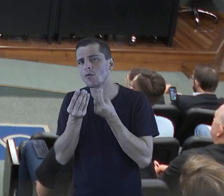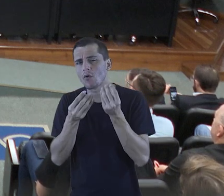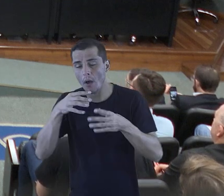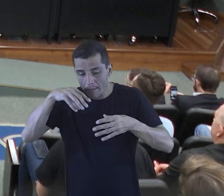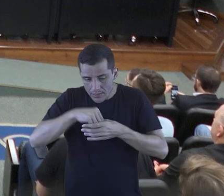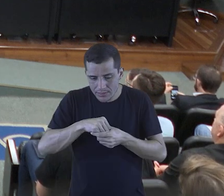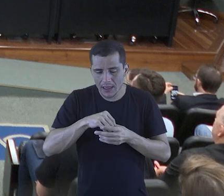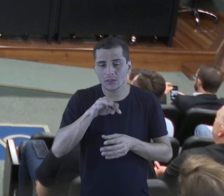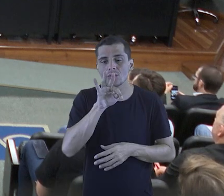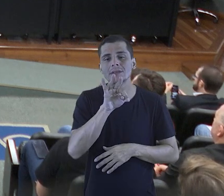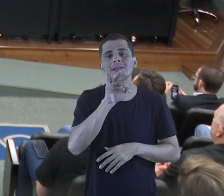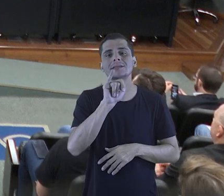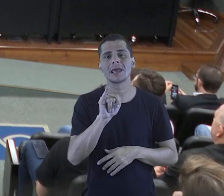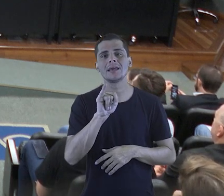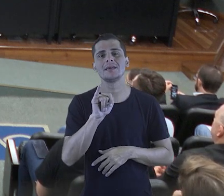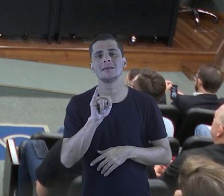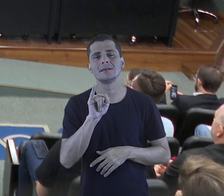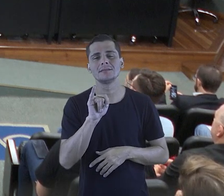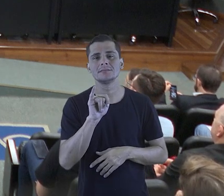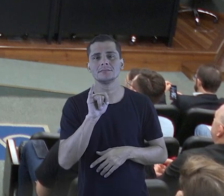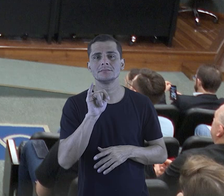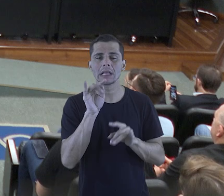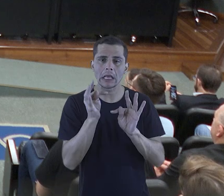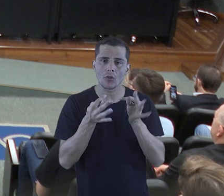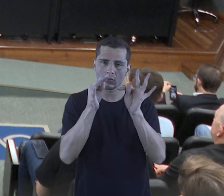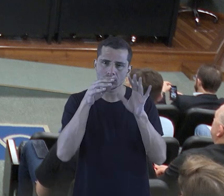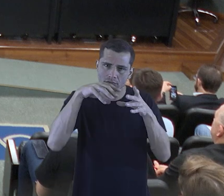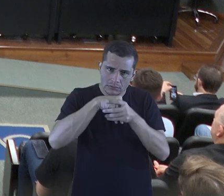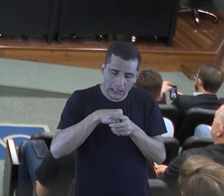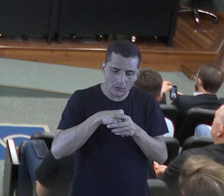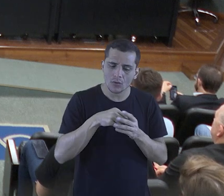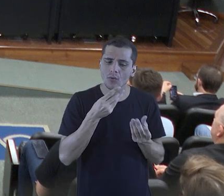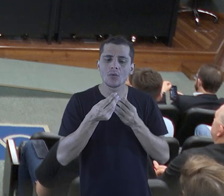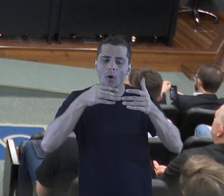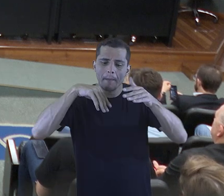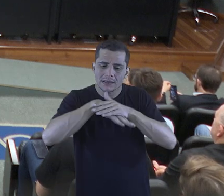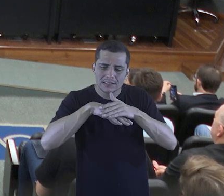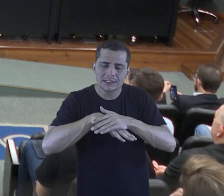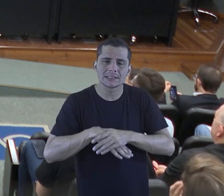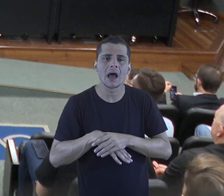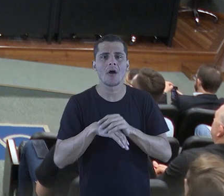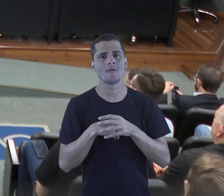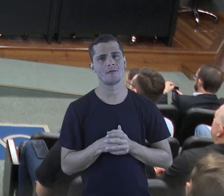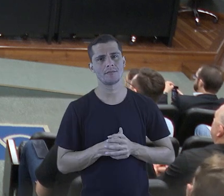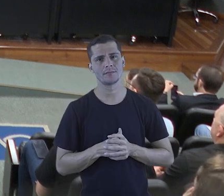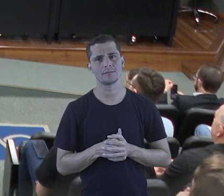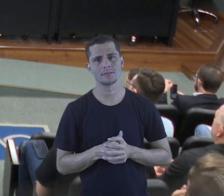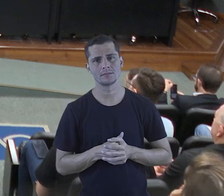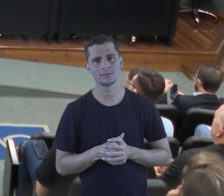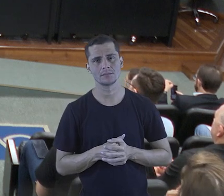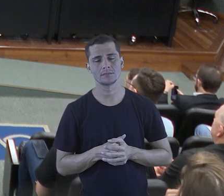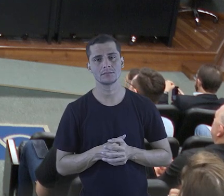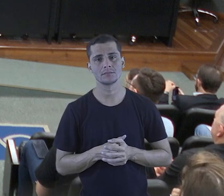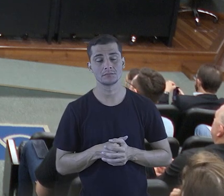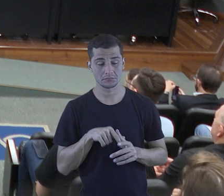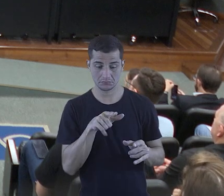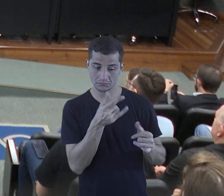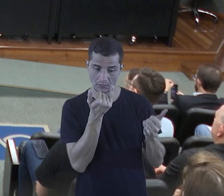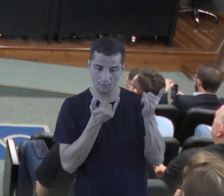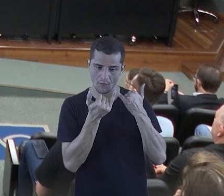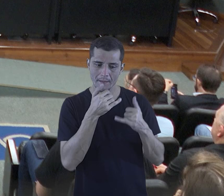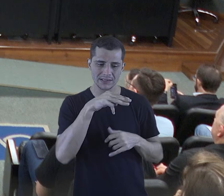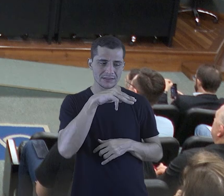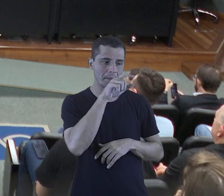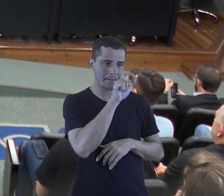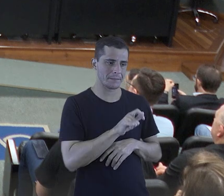Como é é protegido esse dado dentro do meu ativo de TI-X? Bom, quem tem essa informação é o Martin. Aí o Martin vai dizer, essa informação a não pode dar, porque ela é